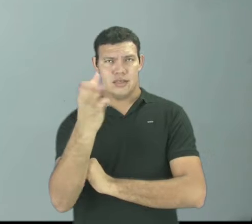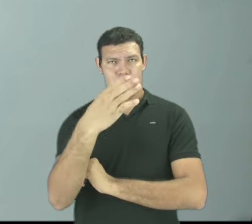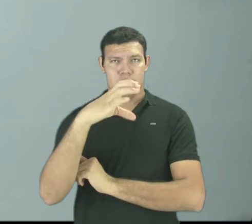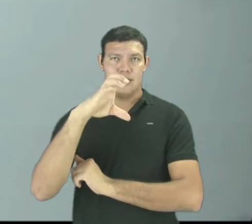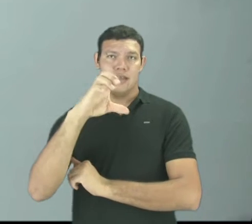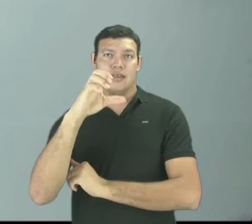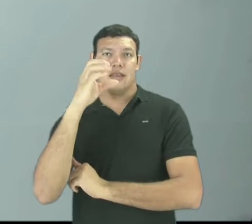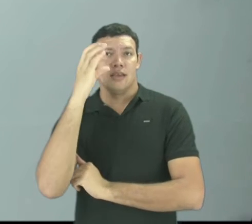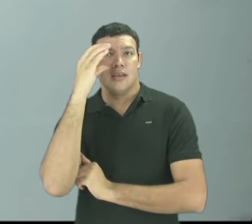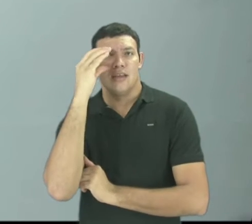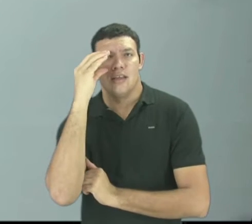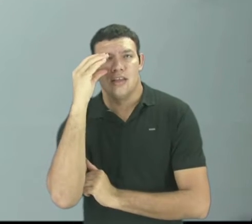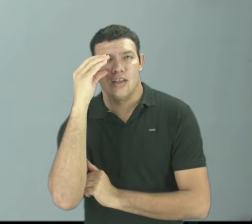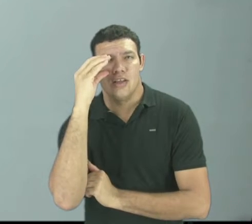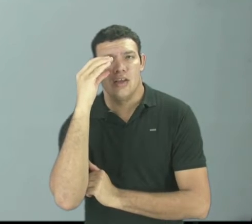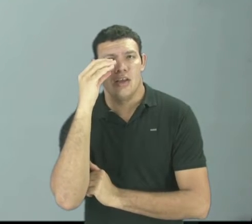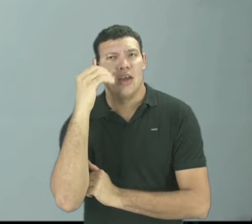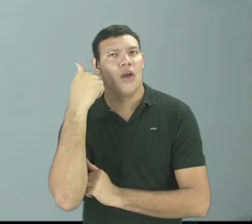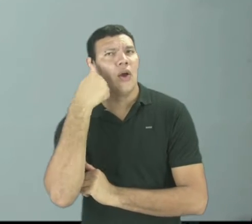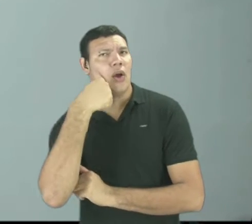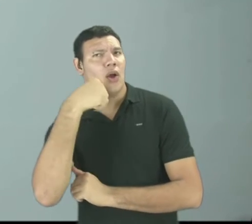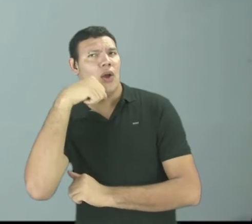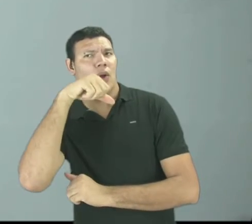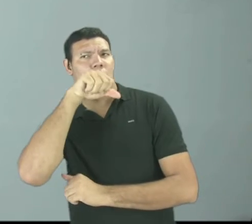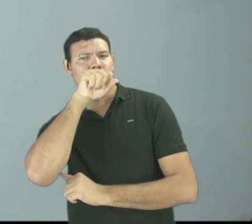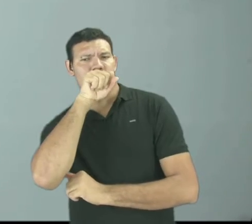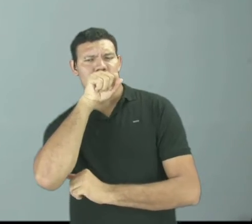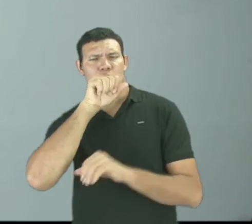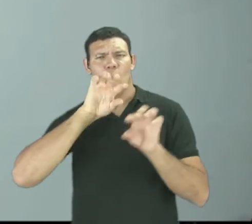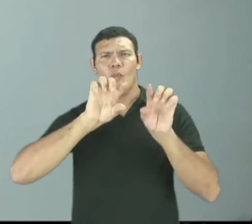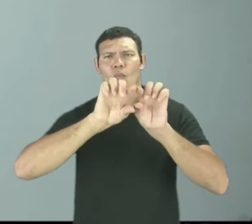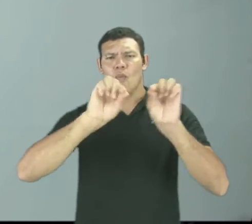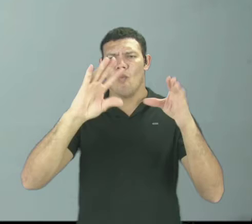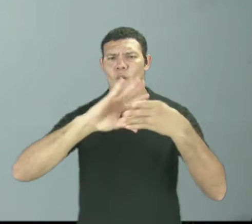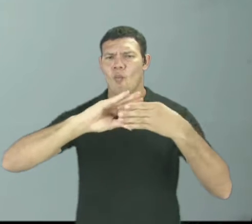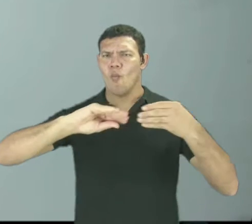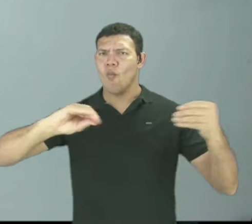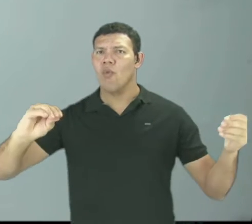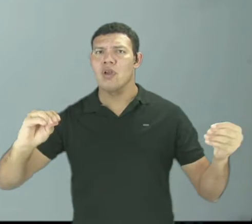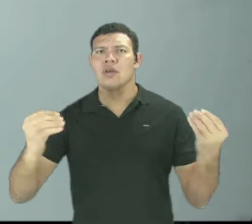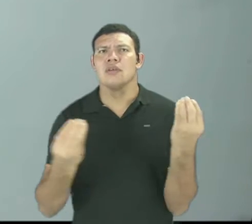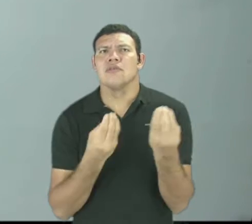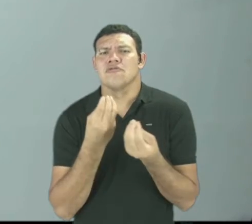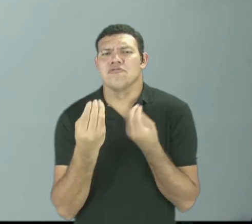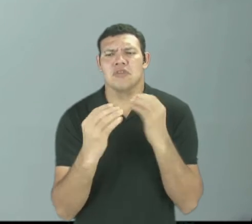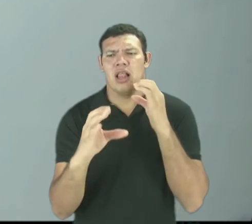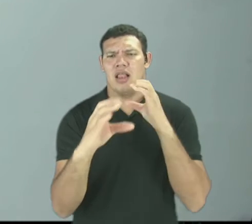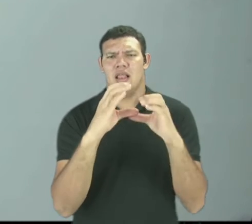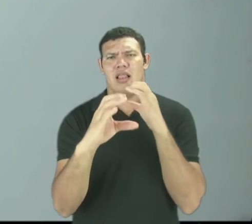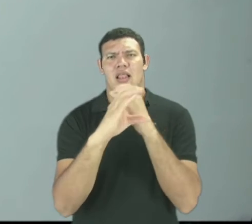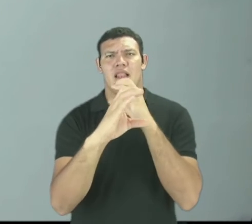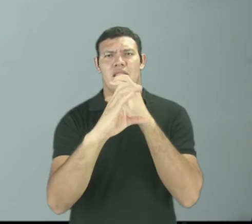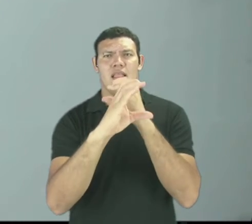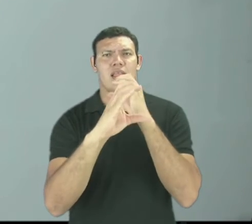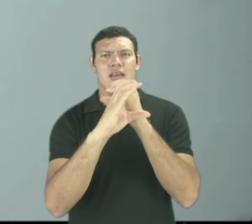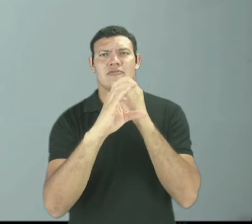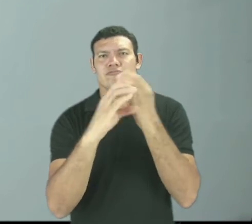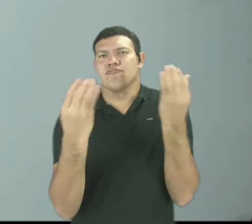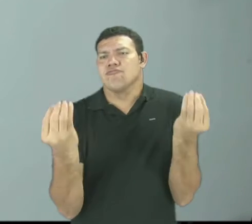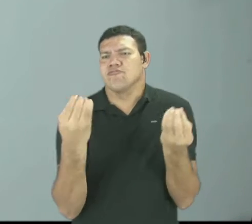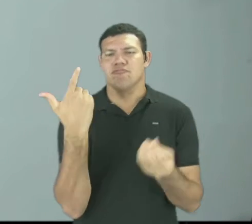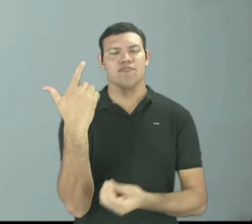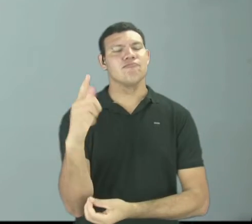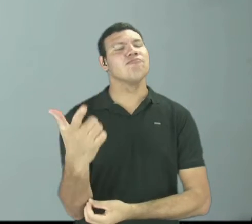ela fica toda quebrada. Ela não flui e ele praticamente não consegue se comunicar com ela. E isso é o